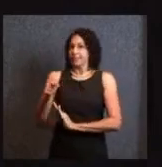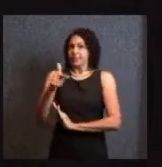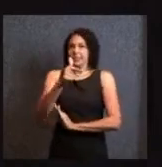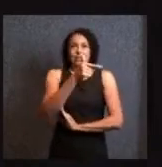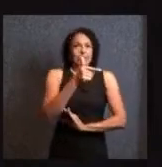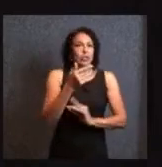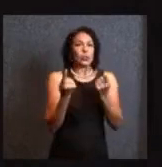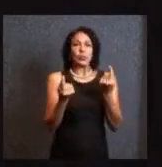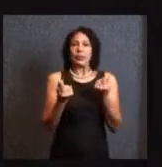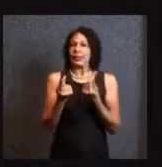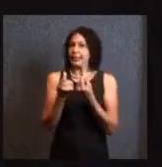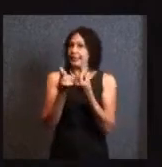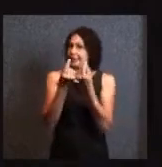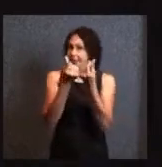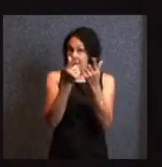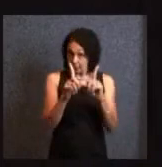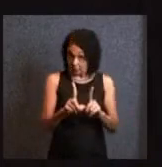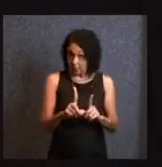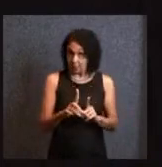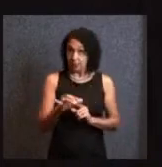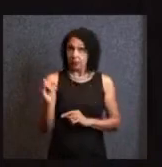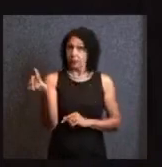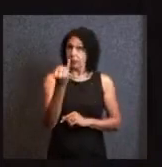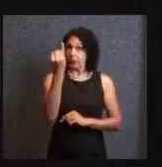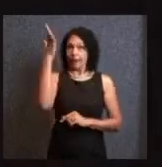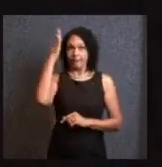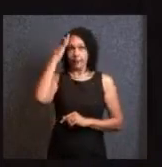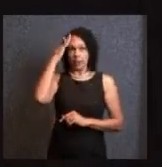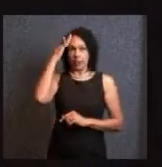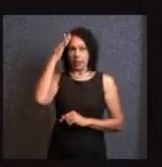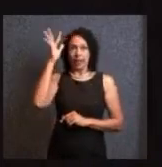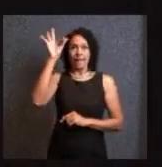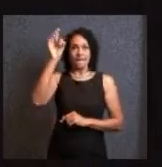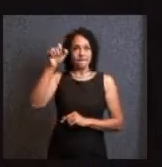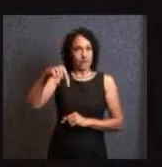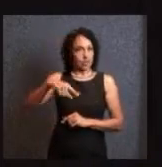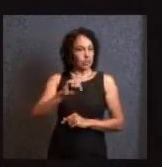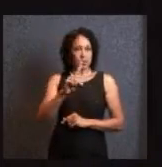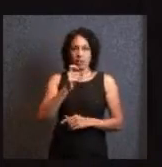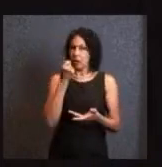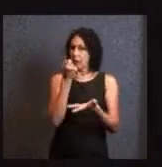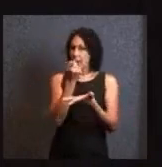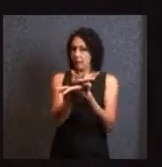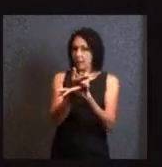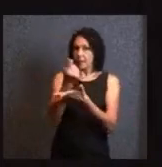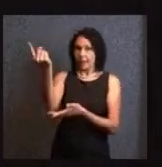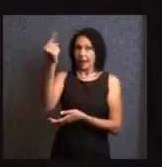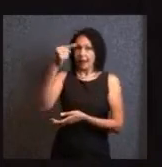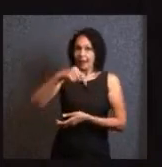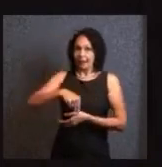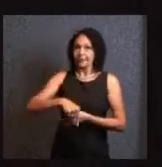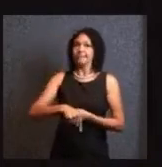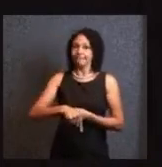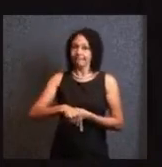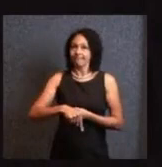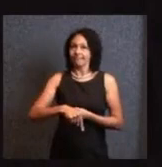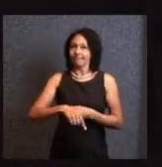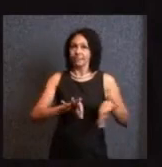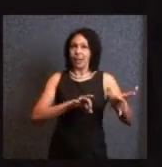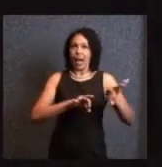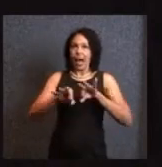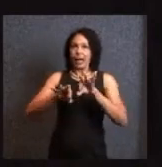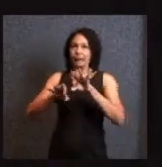contrapartida financeira. O município de Feira não nos paga para estar aqui, mas há